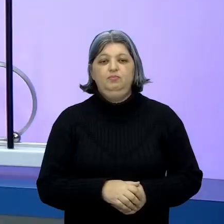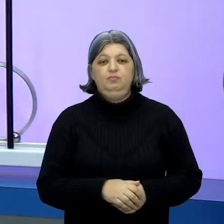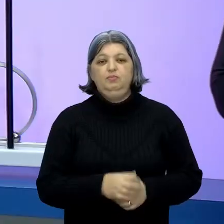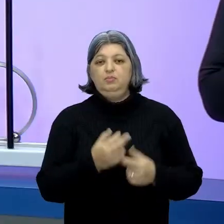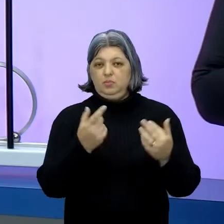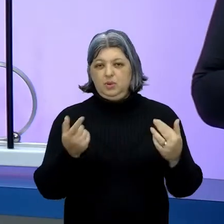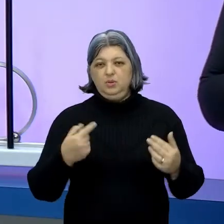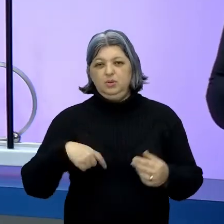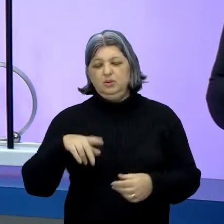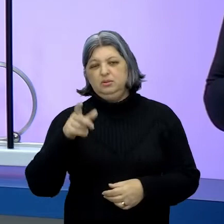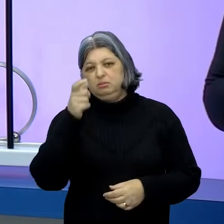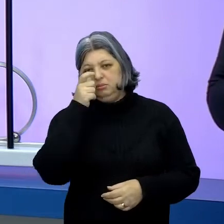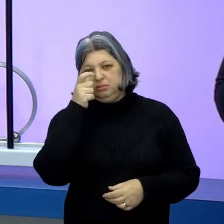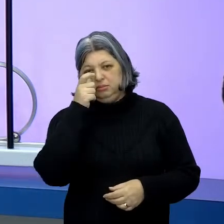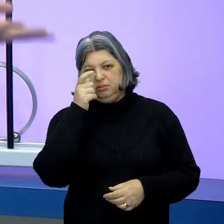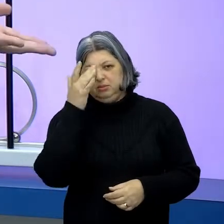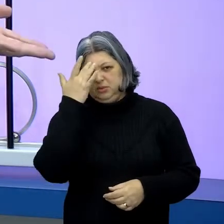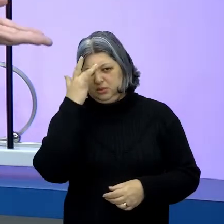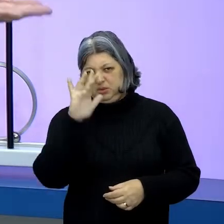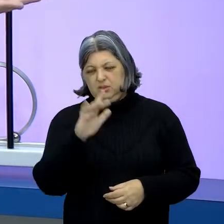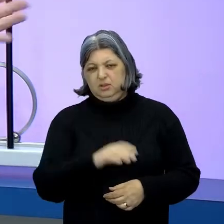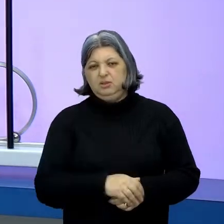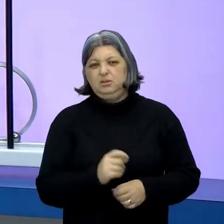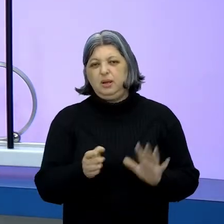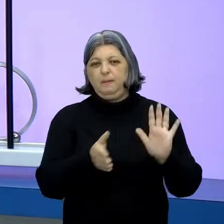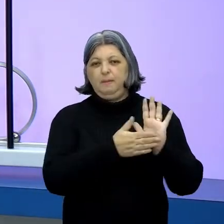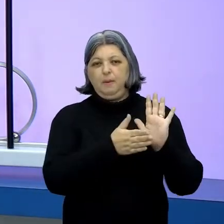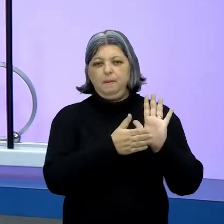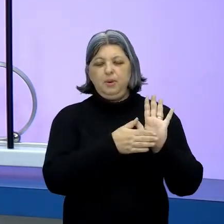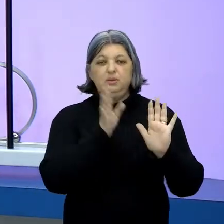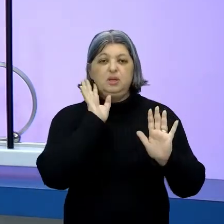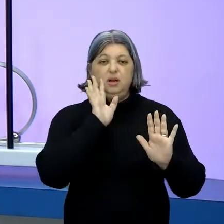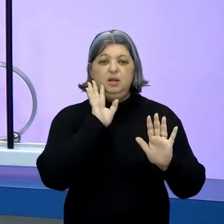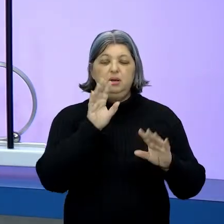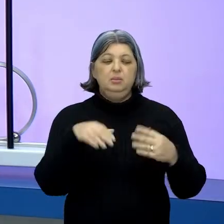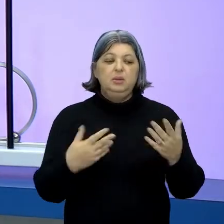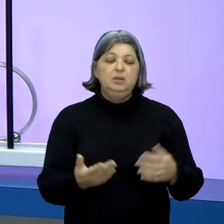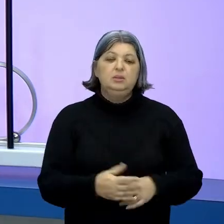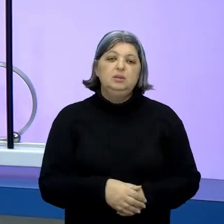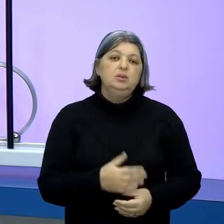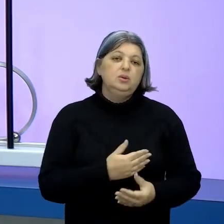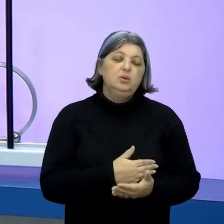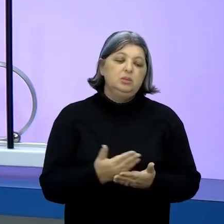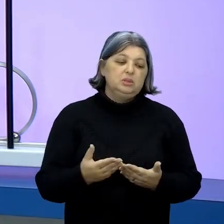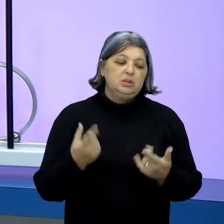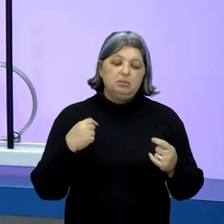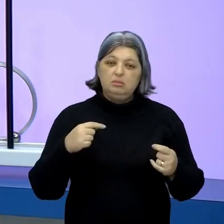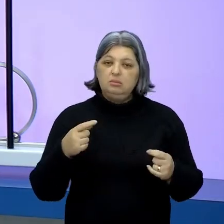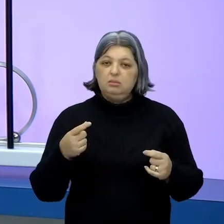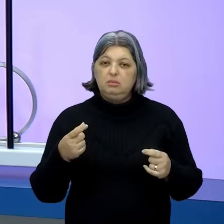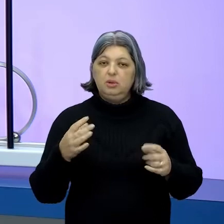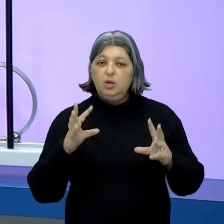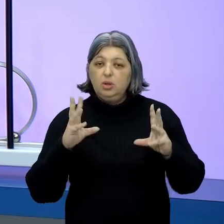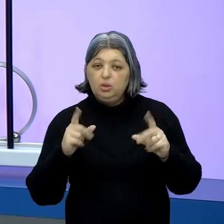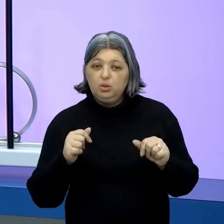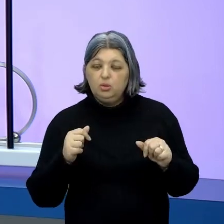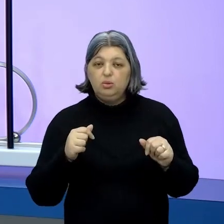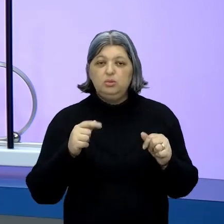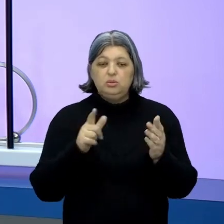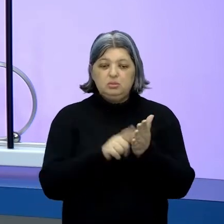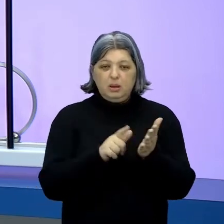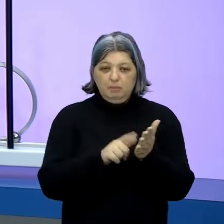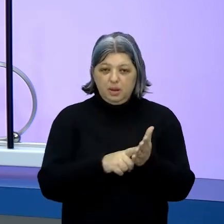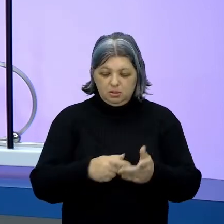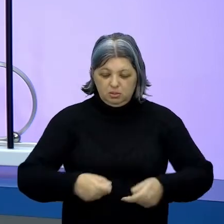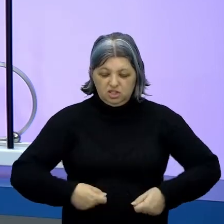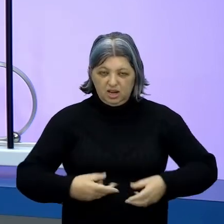que eu acho bem interessante, eu não sei se foi uma proposta legal, mas é começar a guardar todos os comprovantes que a gente gasta e faz